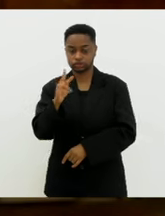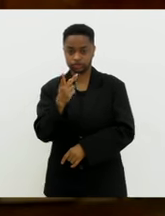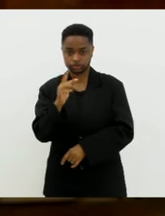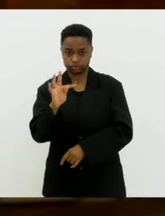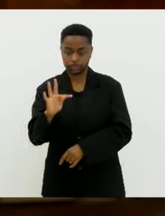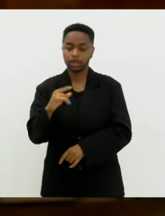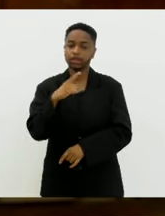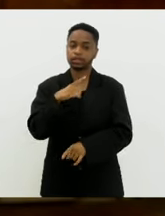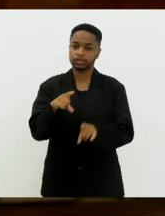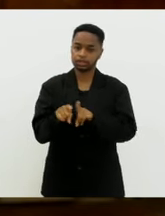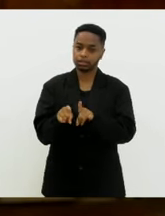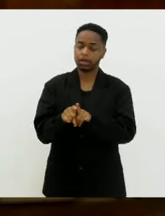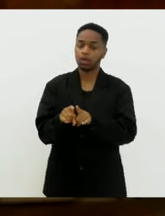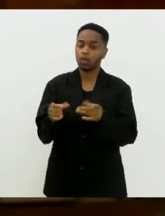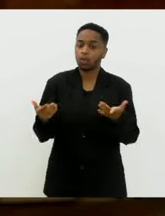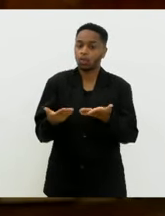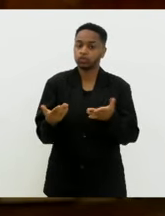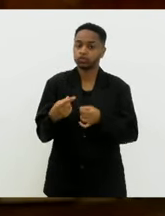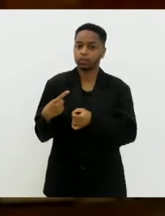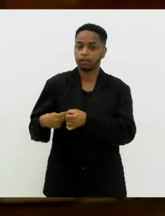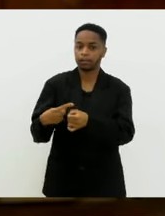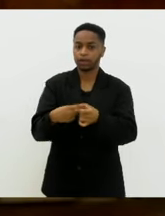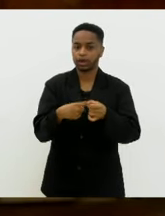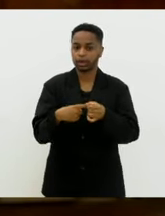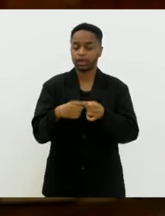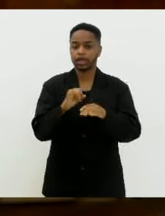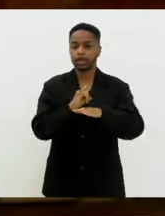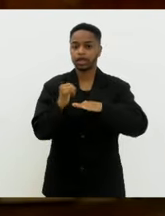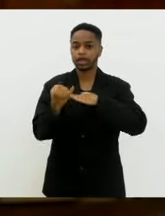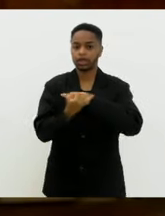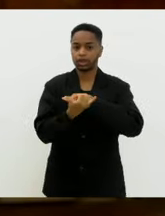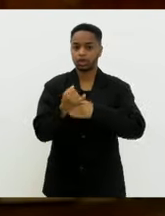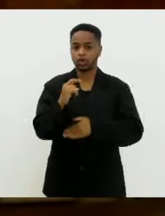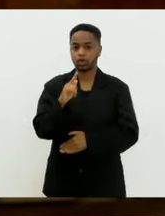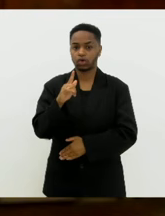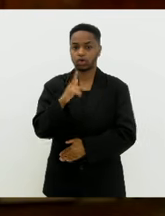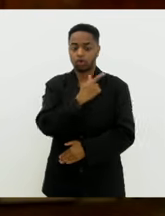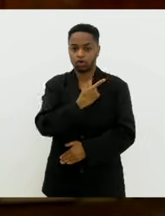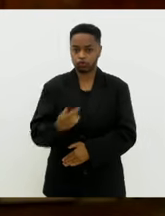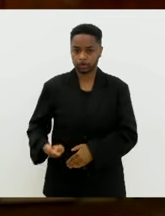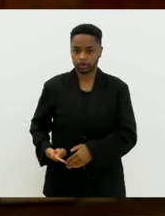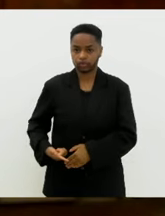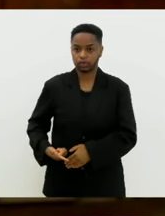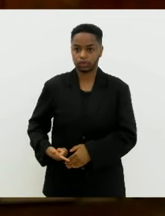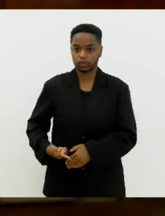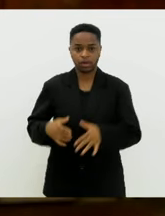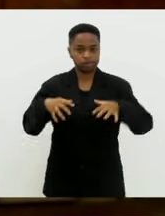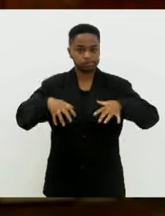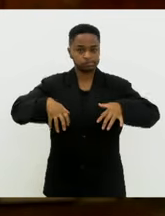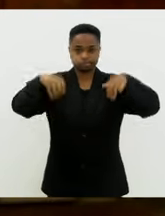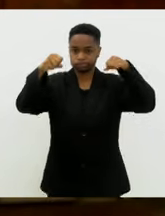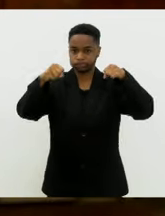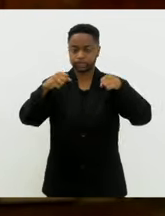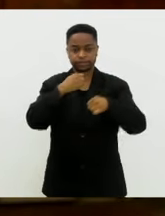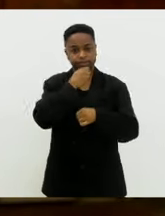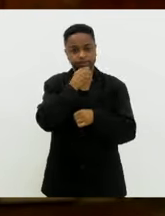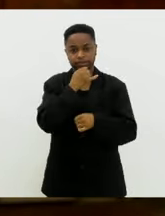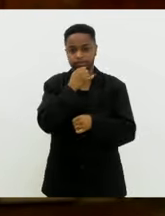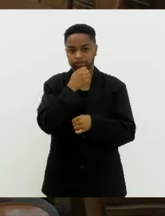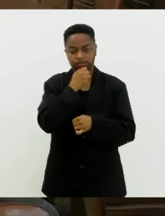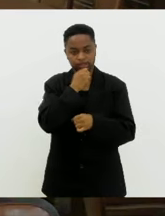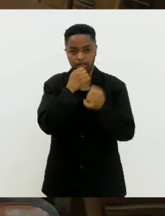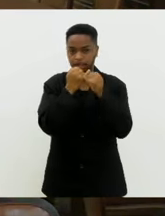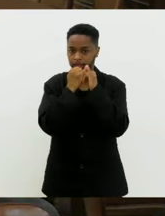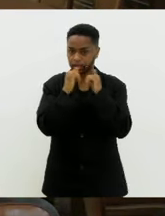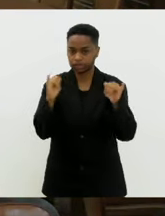o bairro da Ilha do Governador completamente às escuras. E, obviamente,